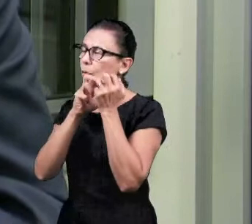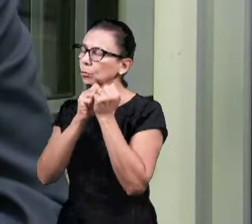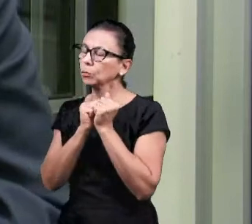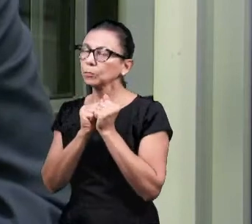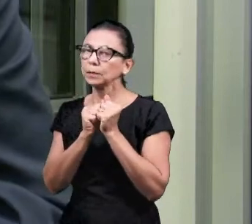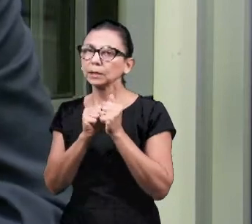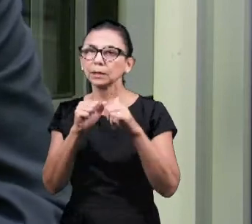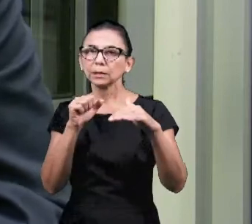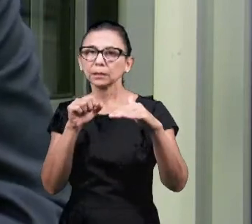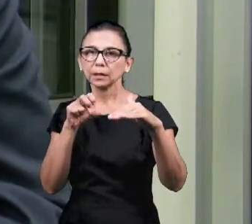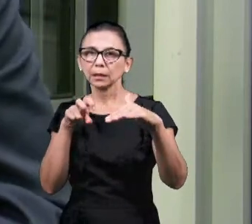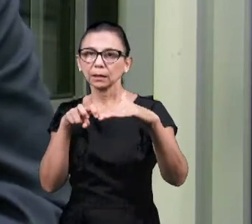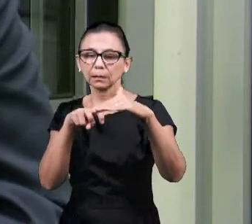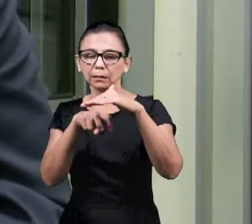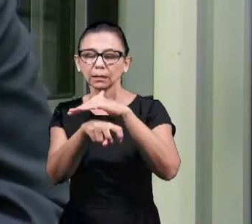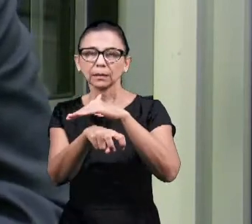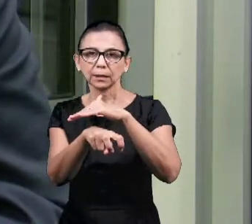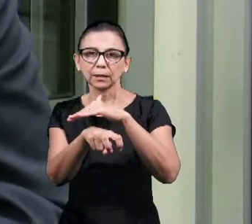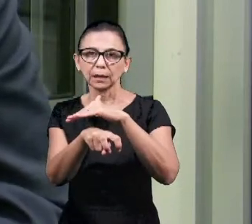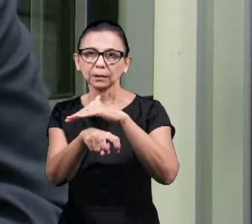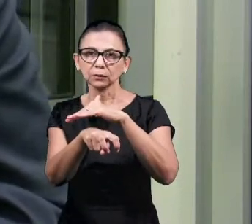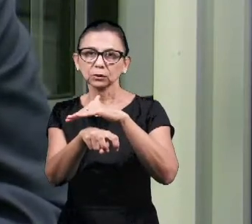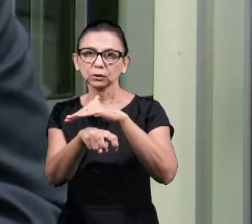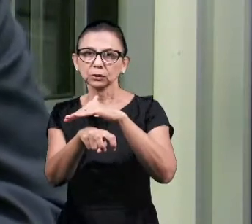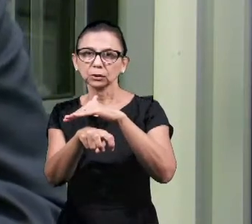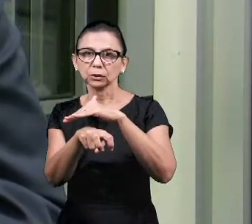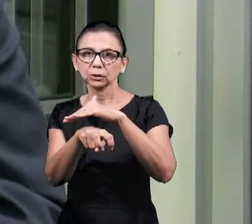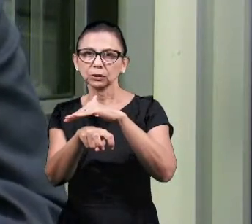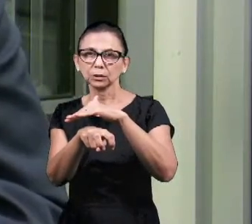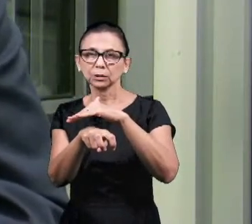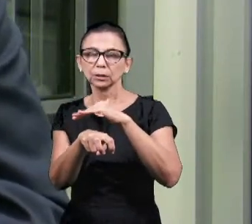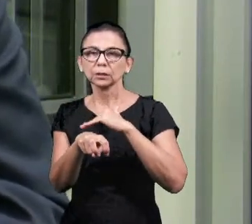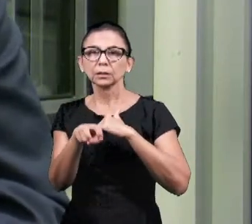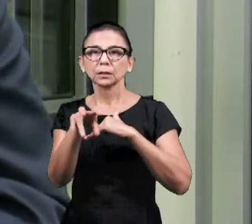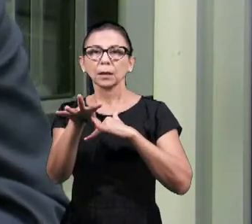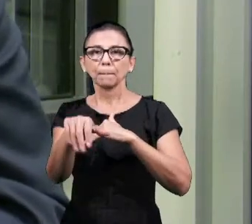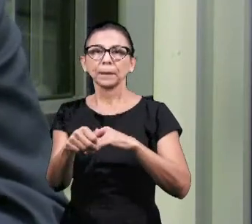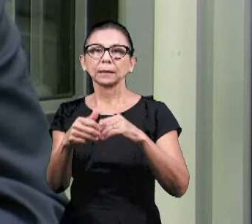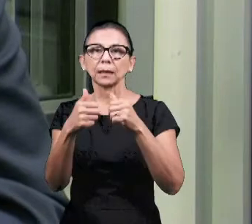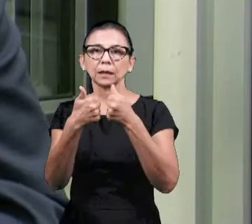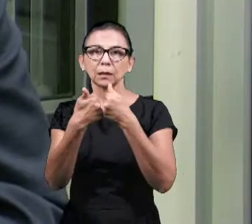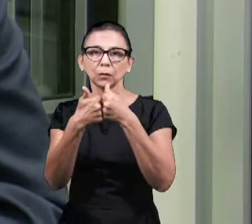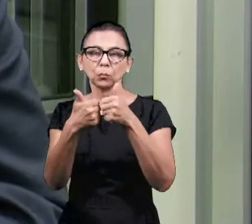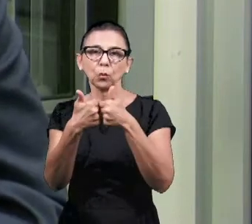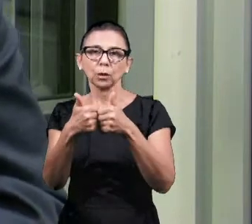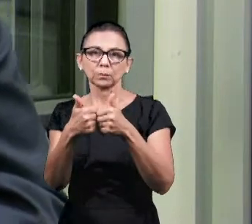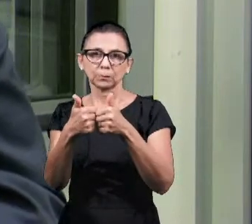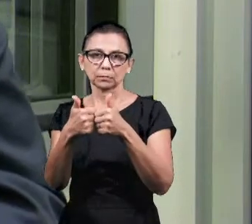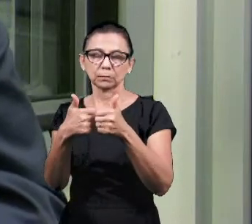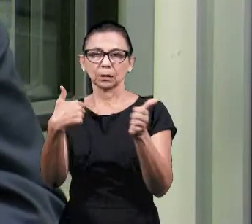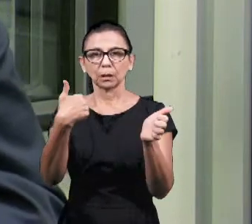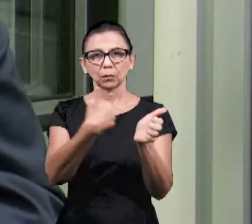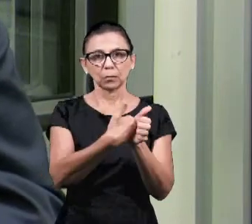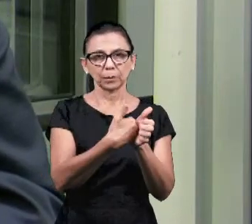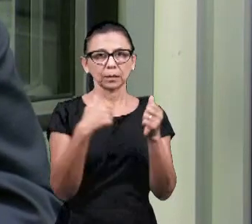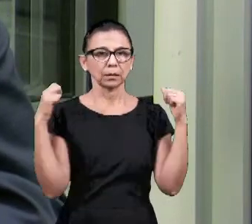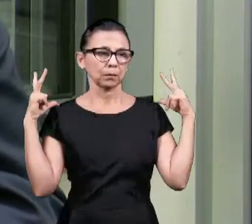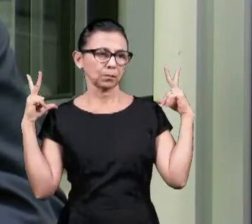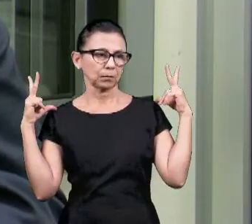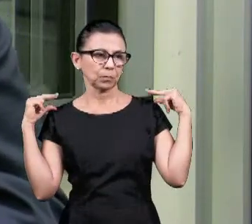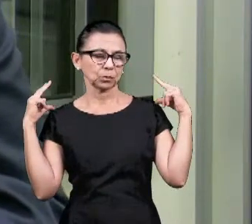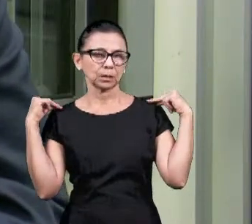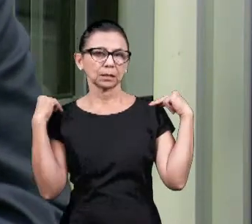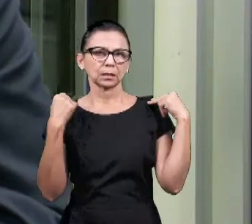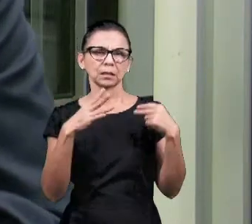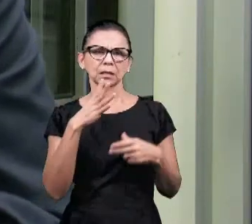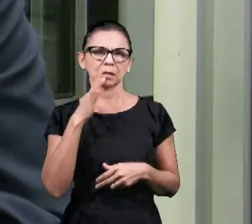do ônibus, da aviação. O motorista não sabia chegar lá, então eu tive que ir com ele para mostrar o caminho. E aí nós fomos. Mas